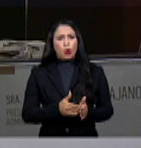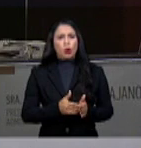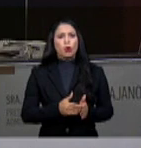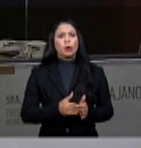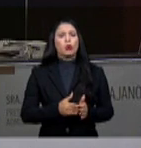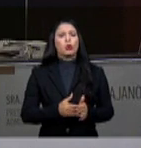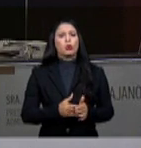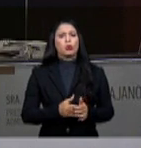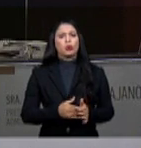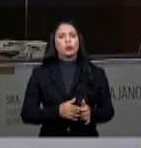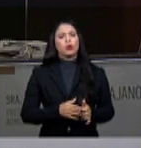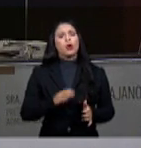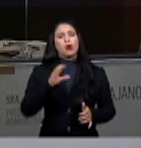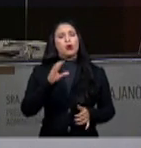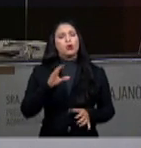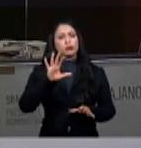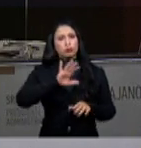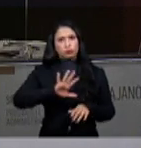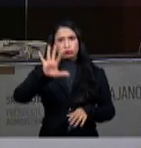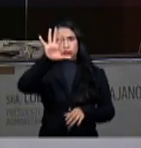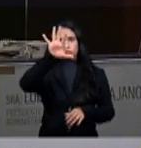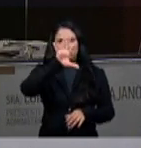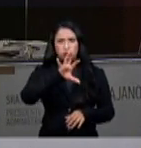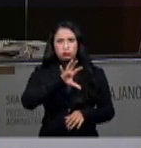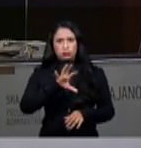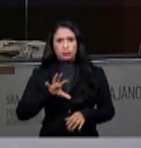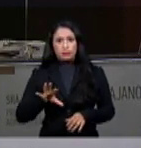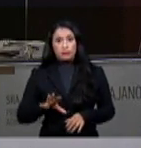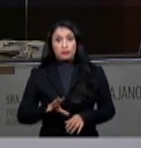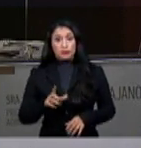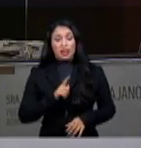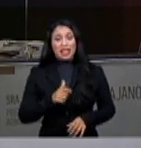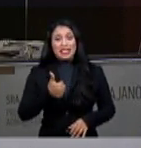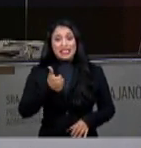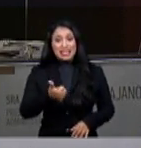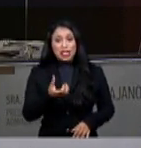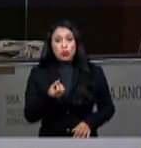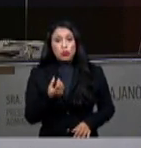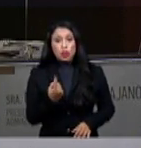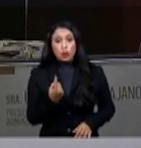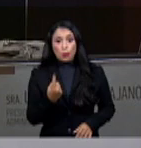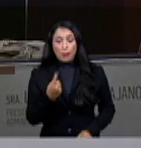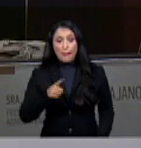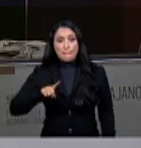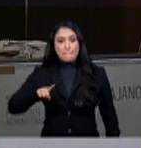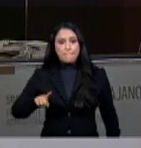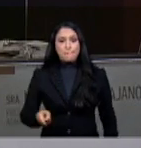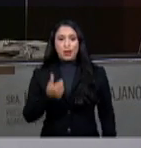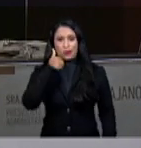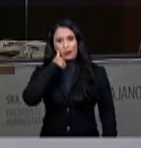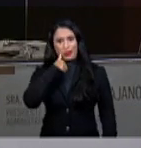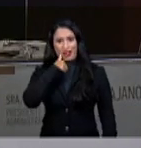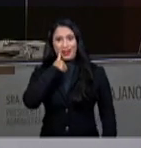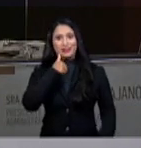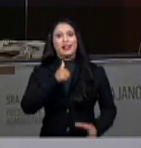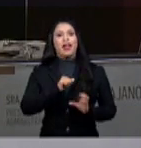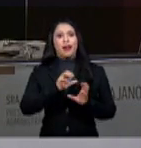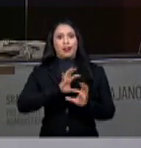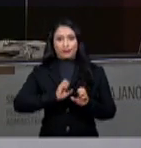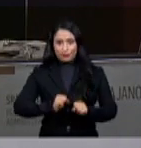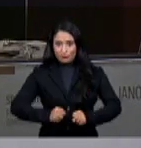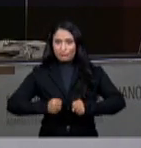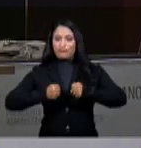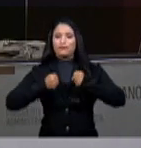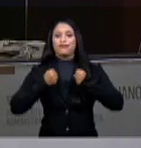em todo o continente nós integramos 101 mil mulheres quer dizer é muito grande a